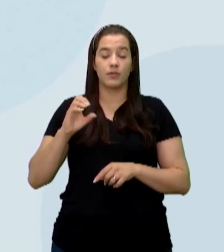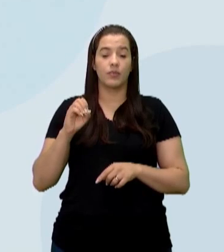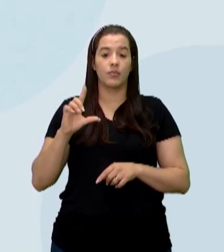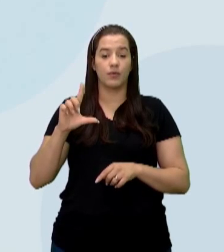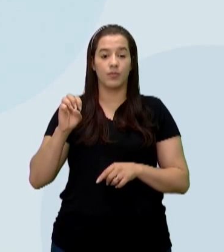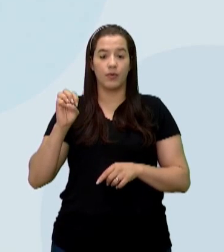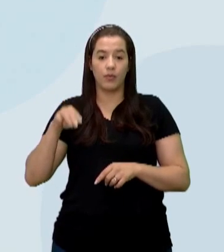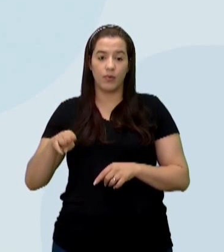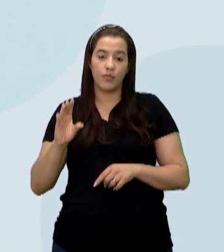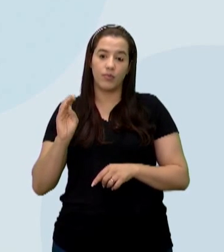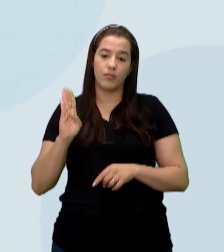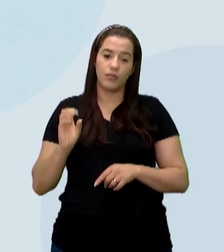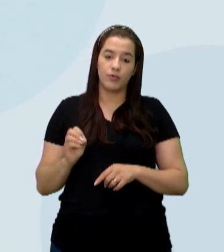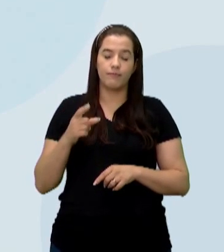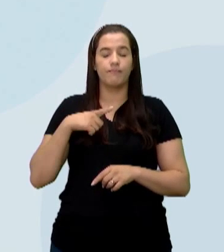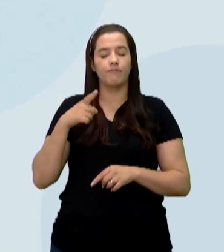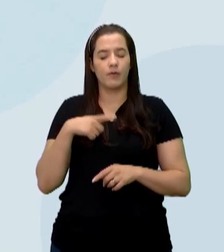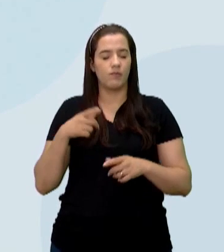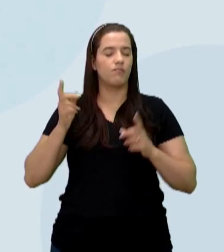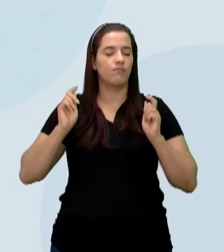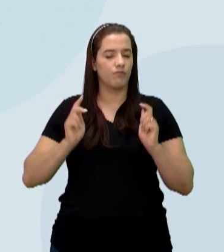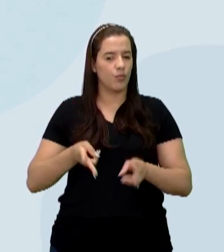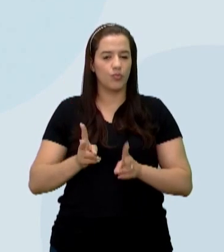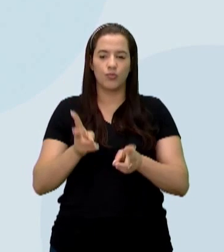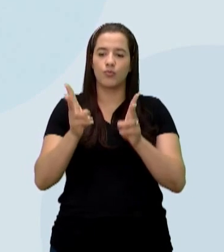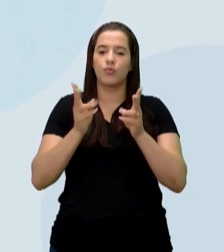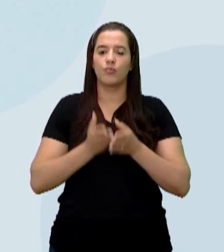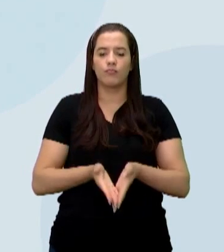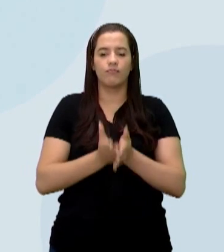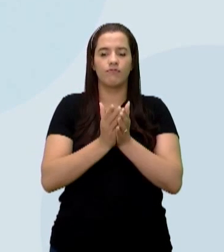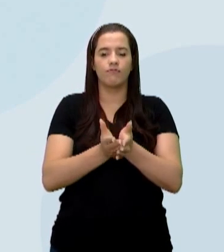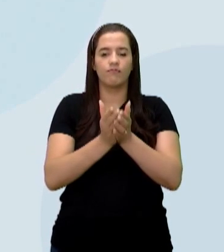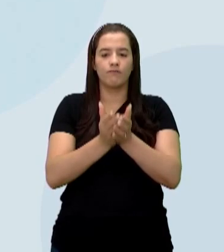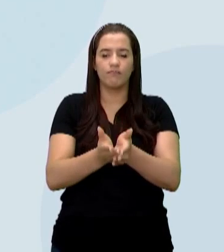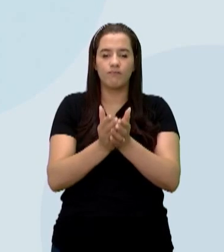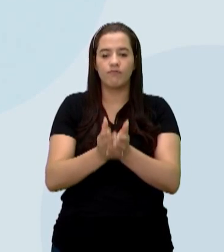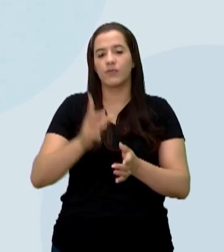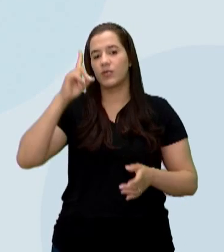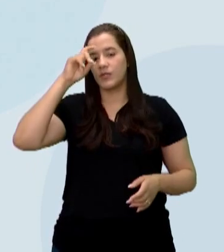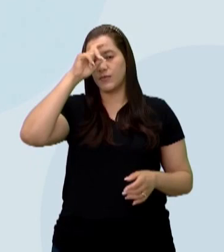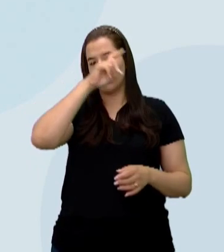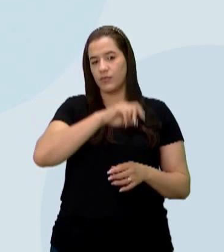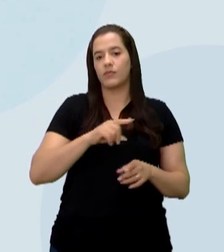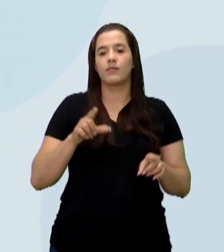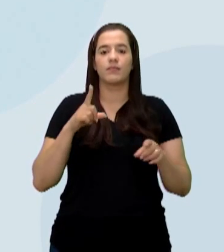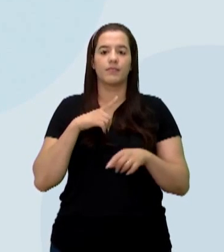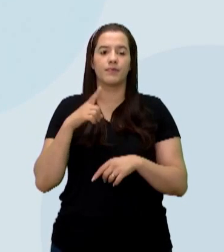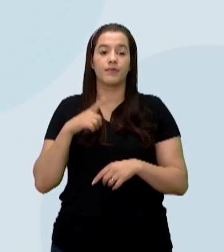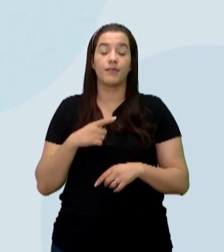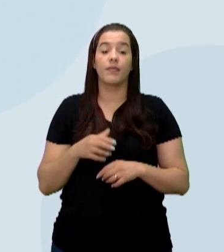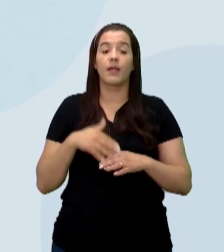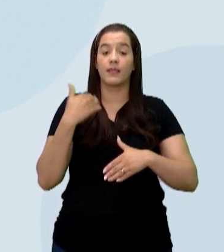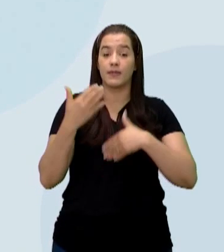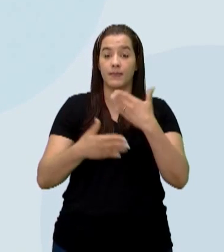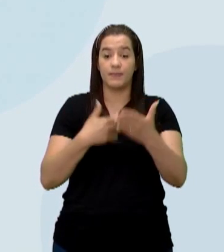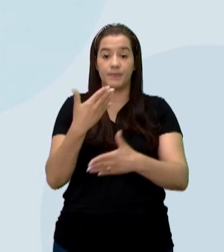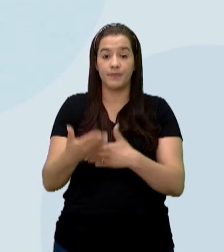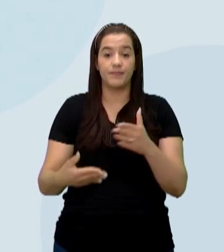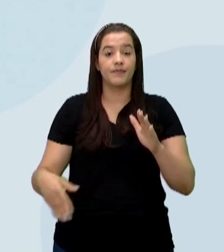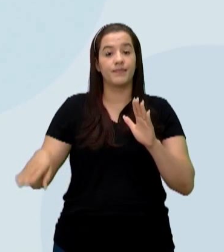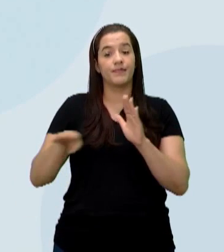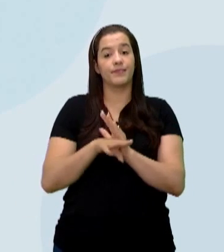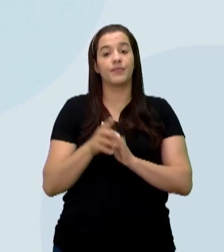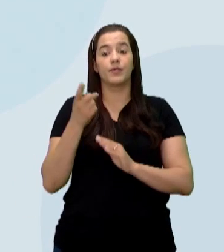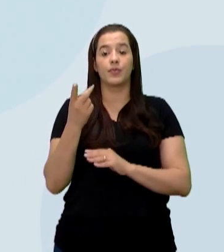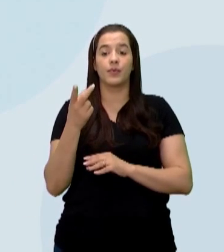e enfrentou os marinheiros e as dificuldades com muita ousadia. Finalmente, na manhã